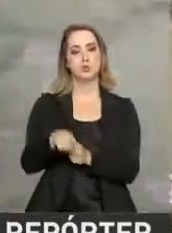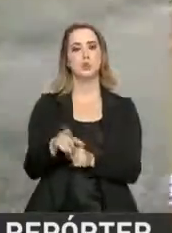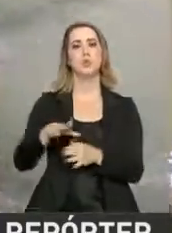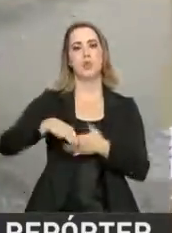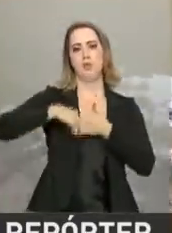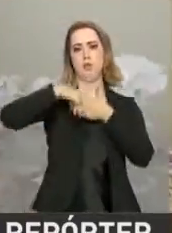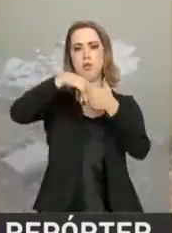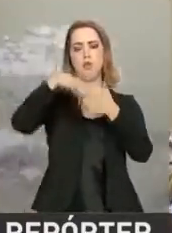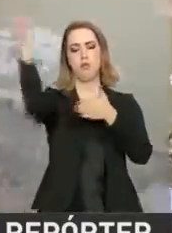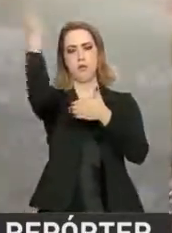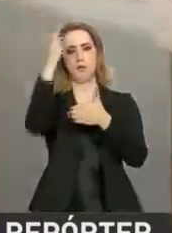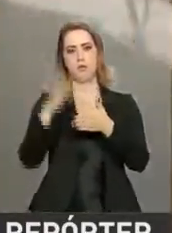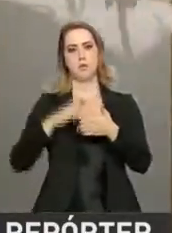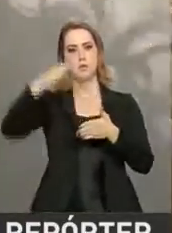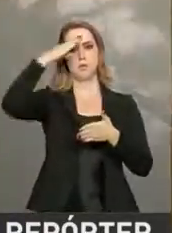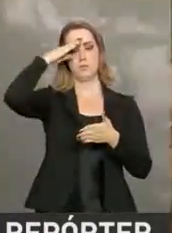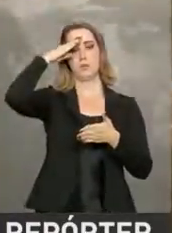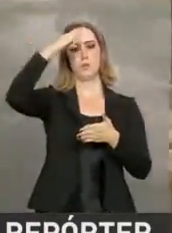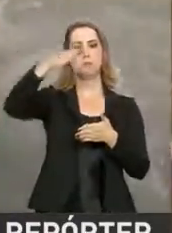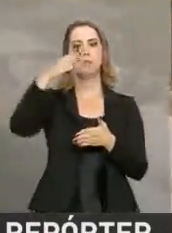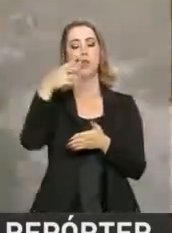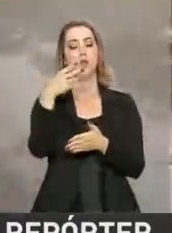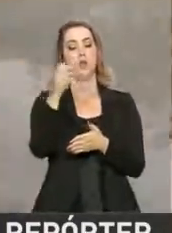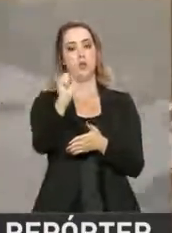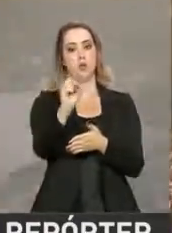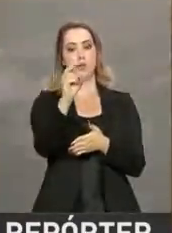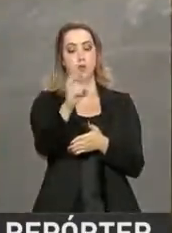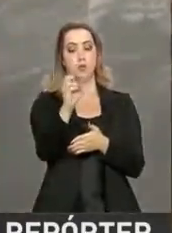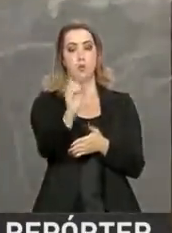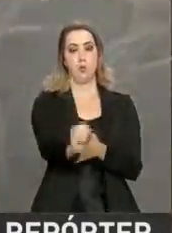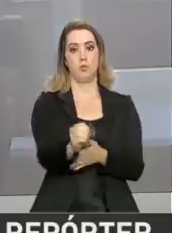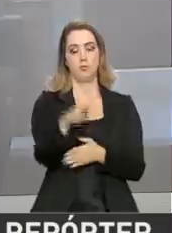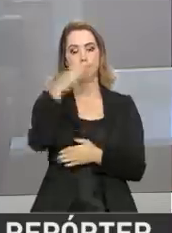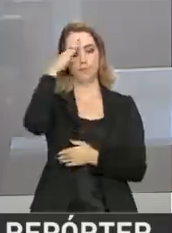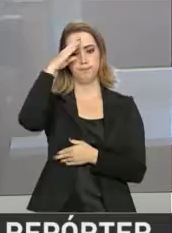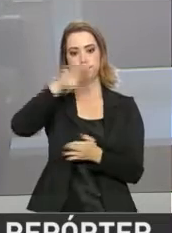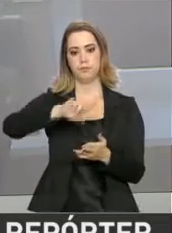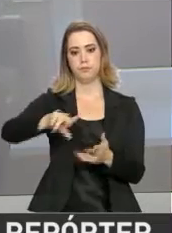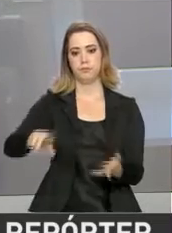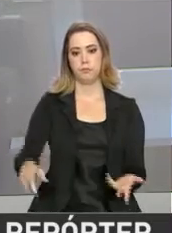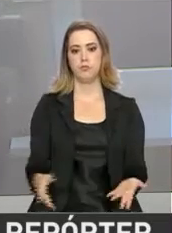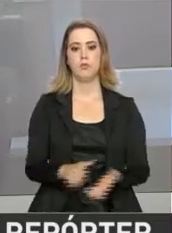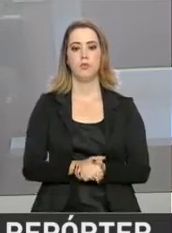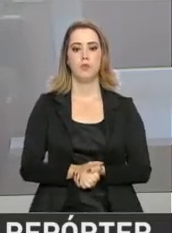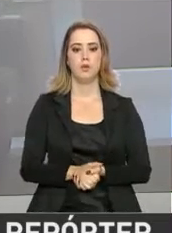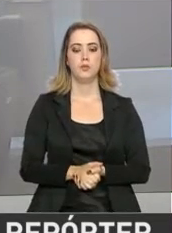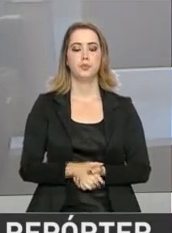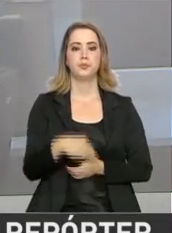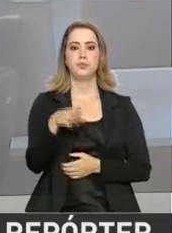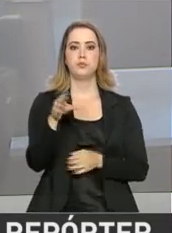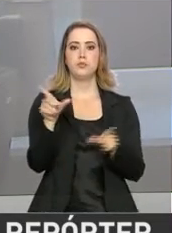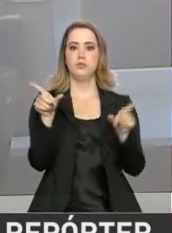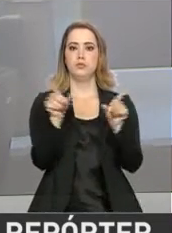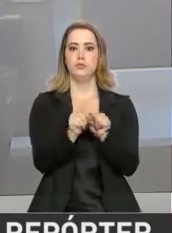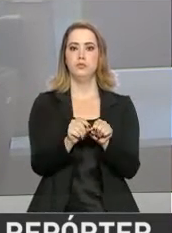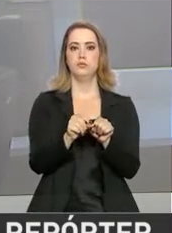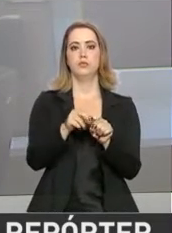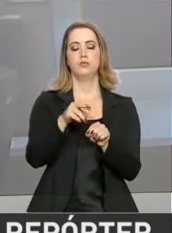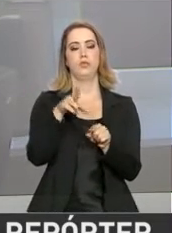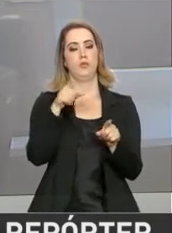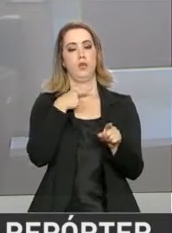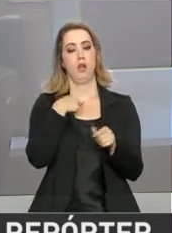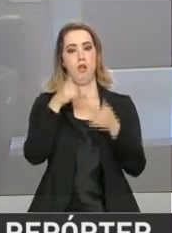maior contingente de tropas, com 850 soldados. Estimativas da agência de notícia